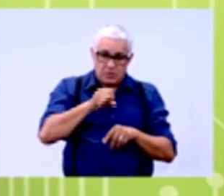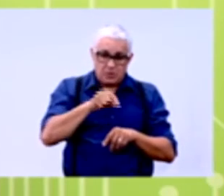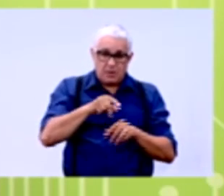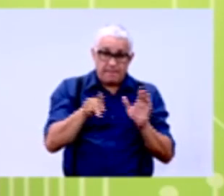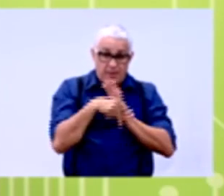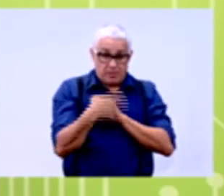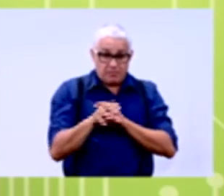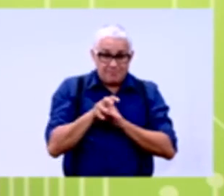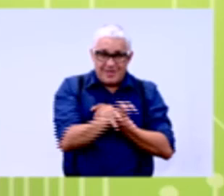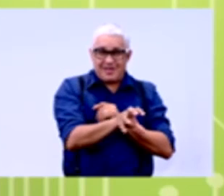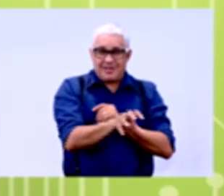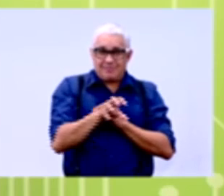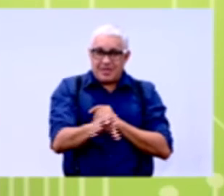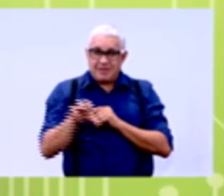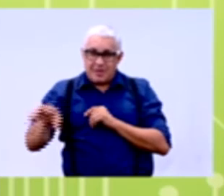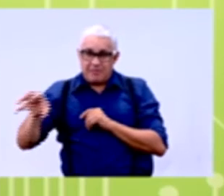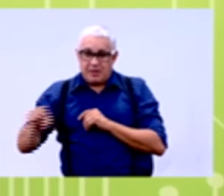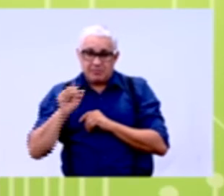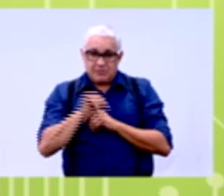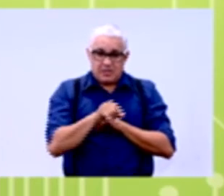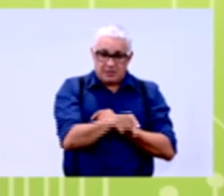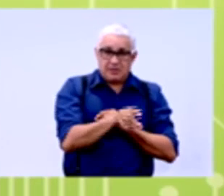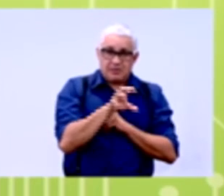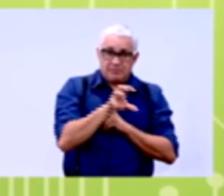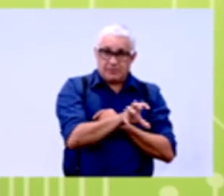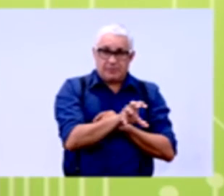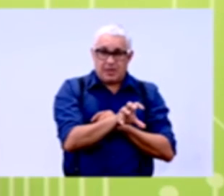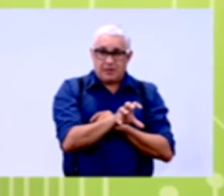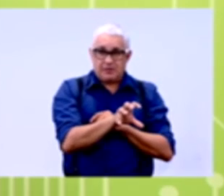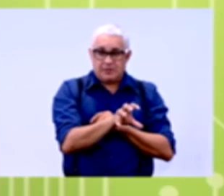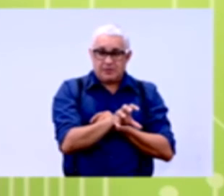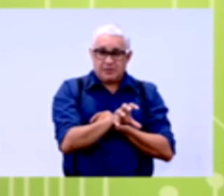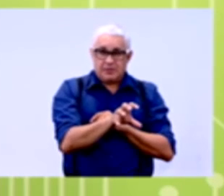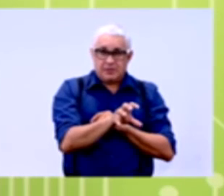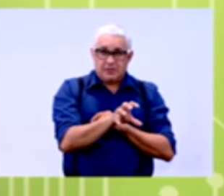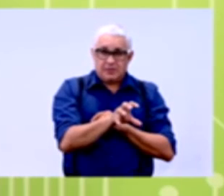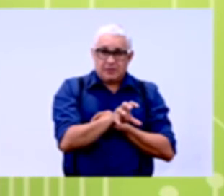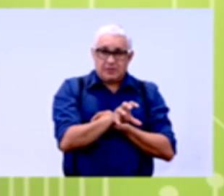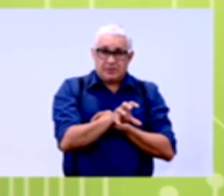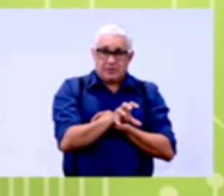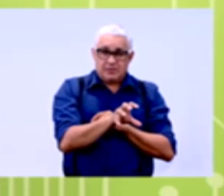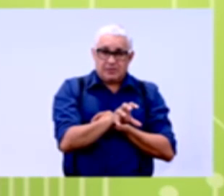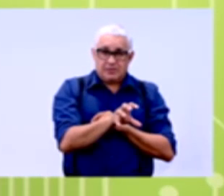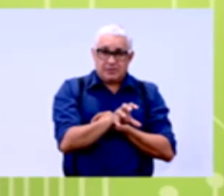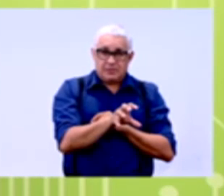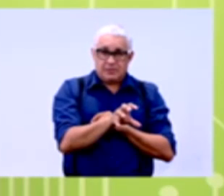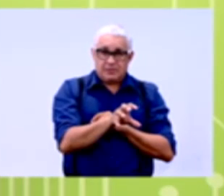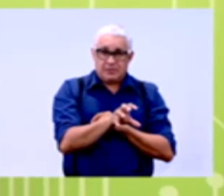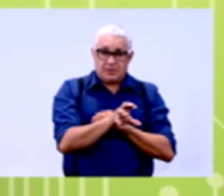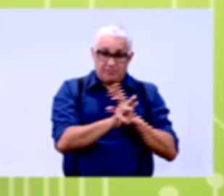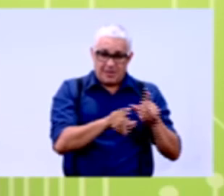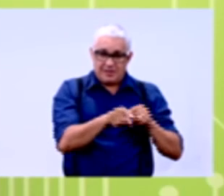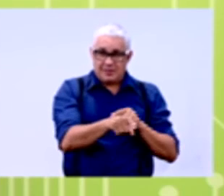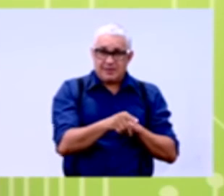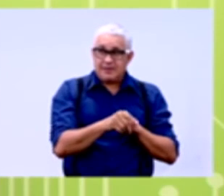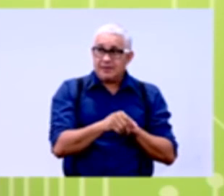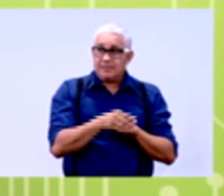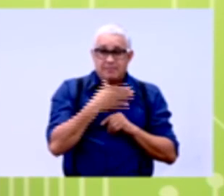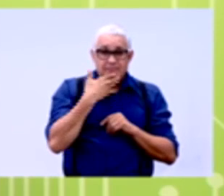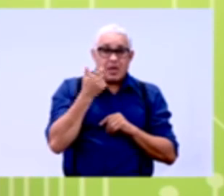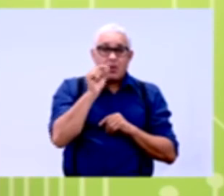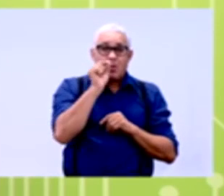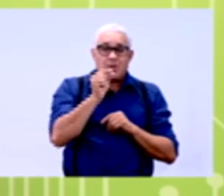ela. E se essa caracterização não estiver bem feita, o ideal é que ela